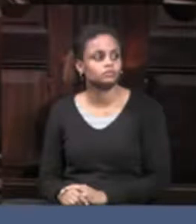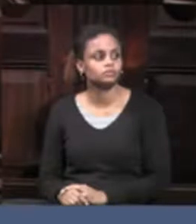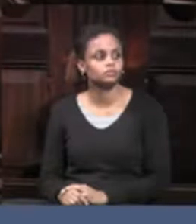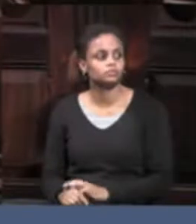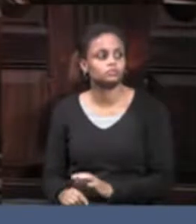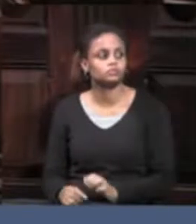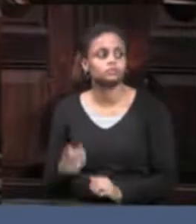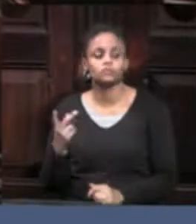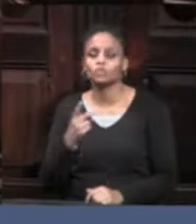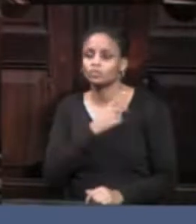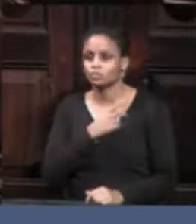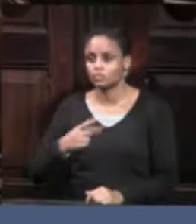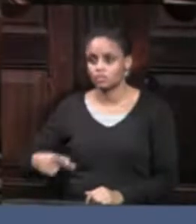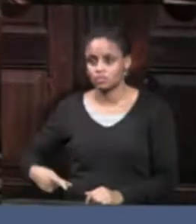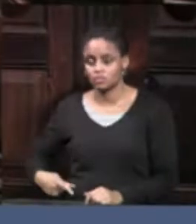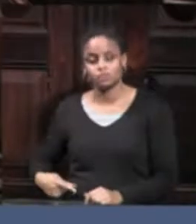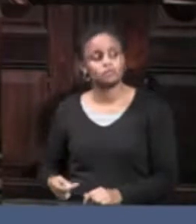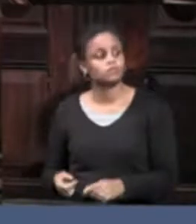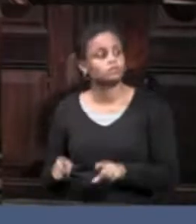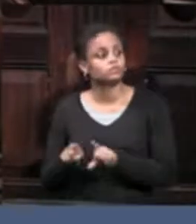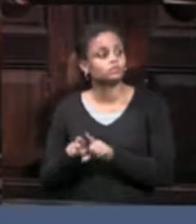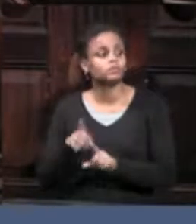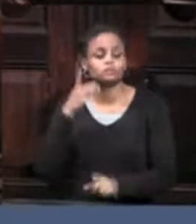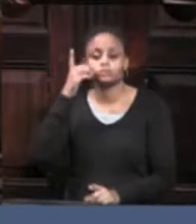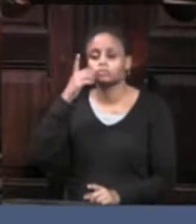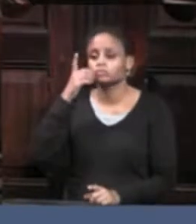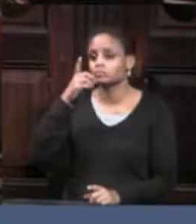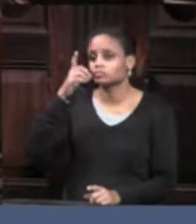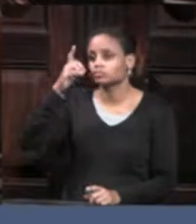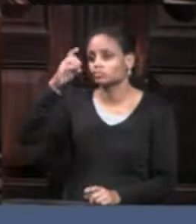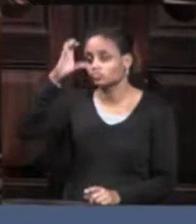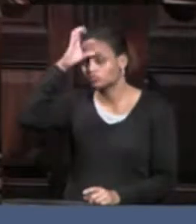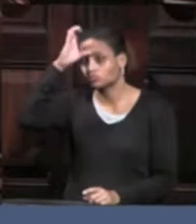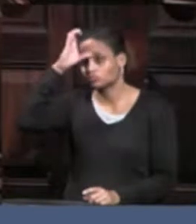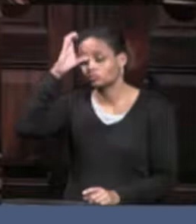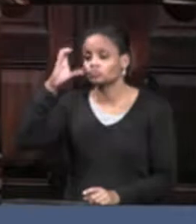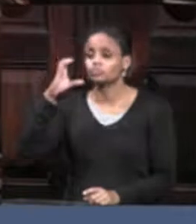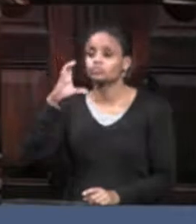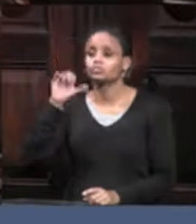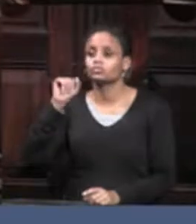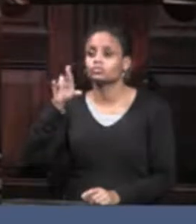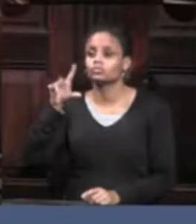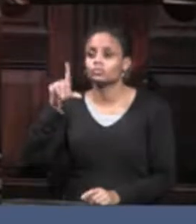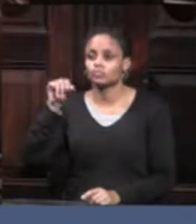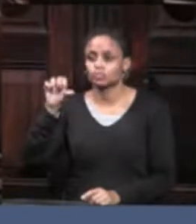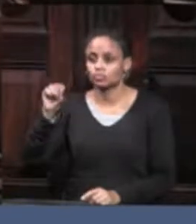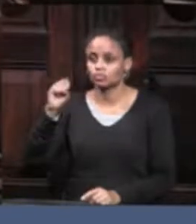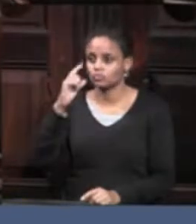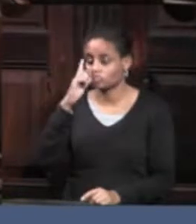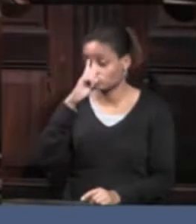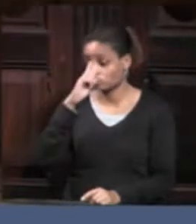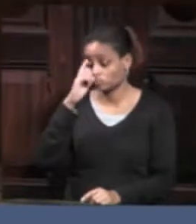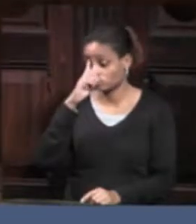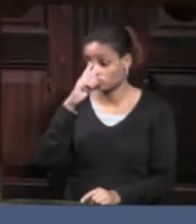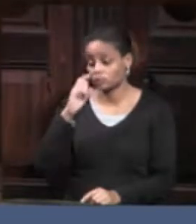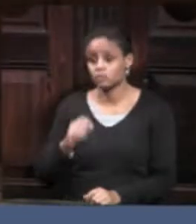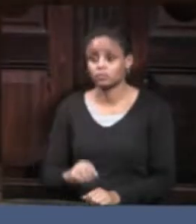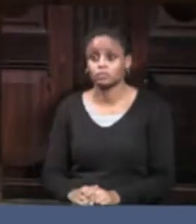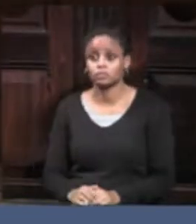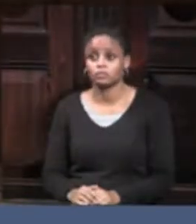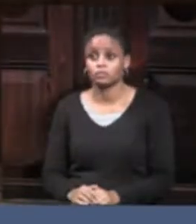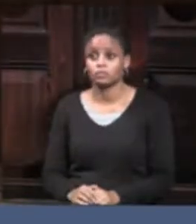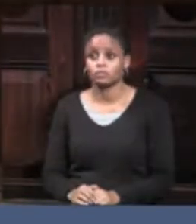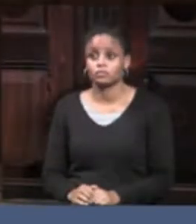Senhor presidente, deputado Tio Carlos, senhoras e senhores deputados, nobres colegas e os que nos acompanham